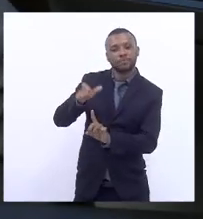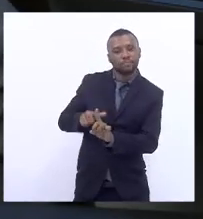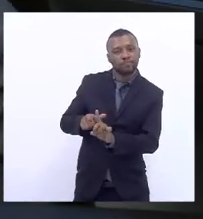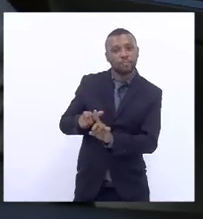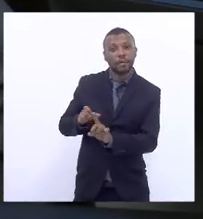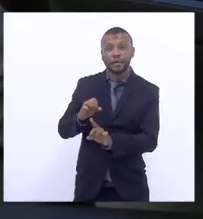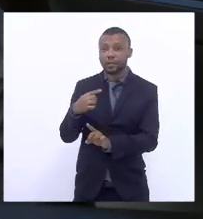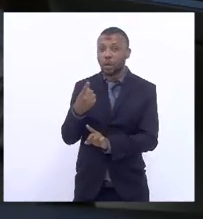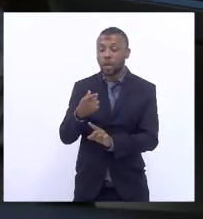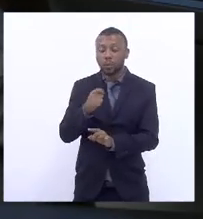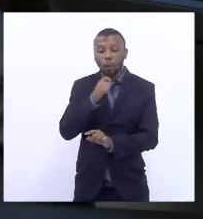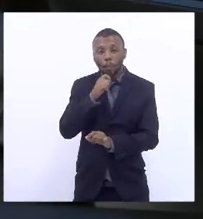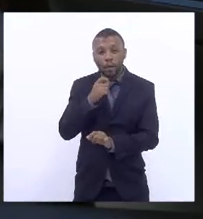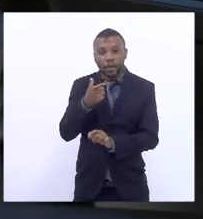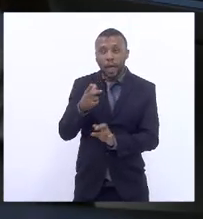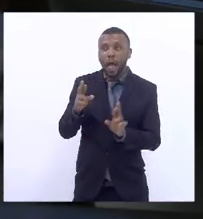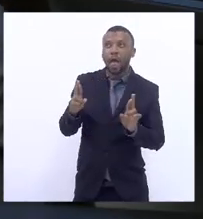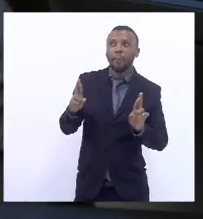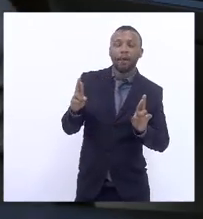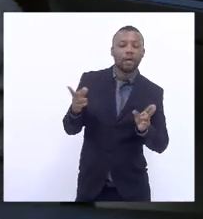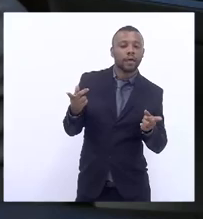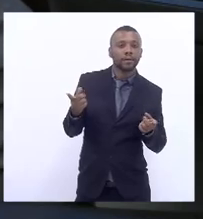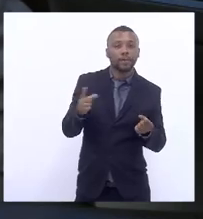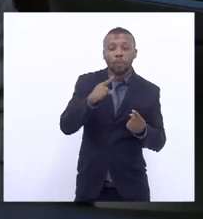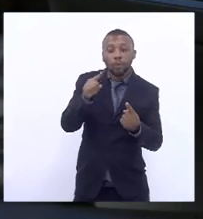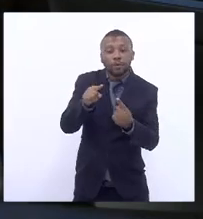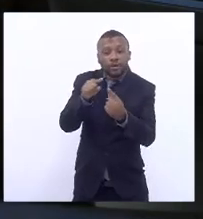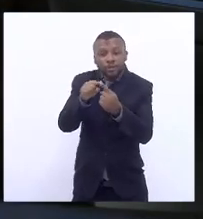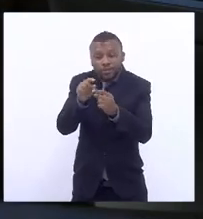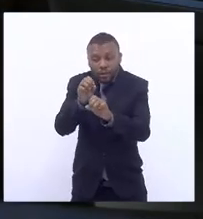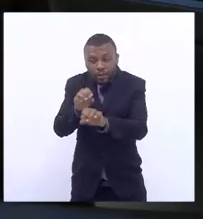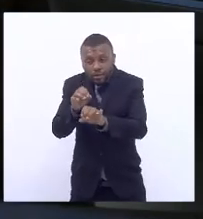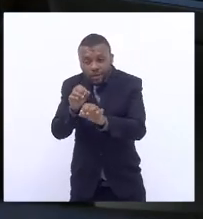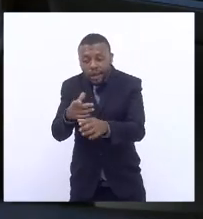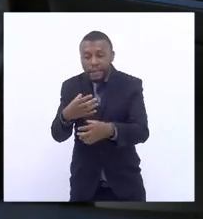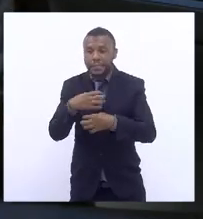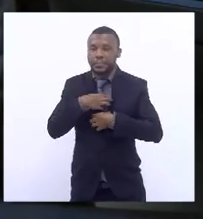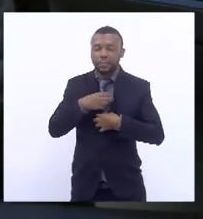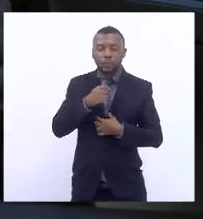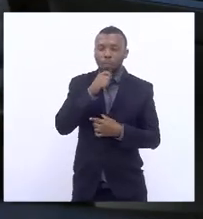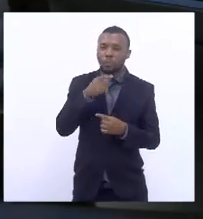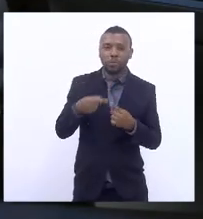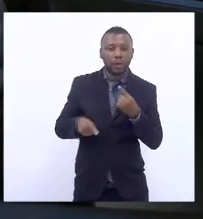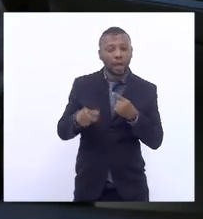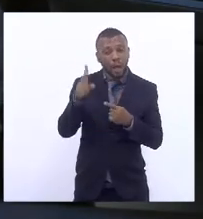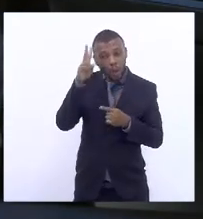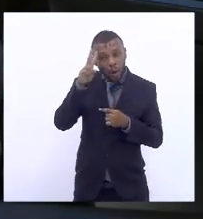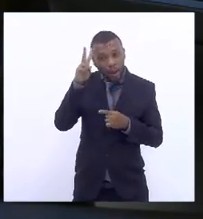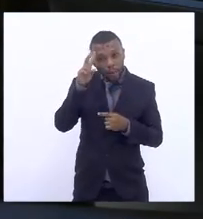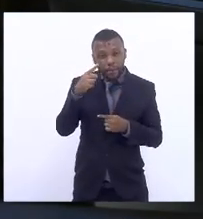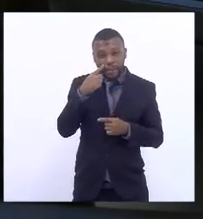temos esperança, não tem sentido educar. Eu me lembro este livro do Jesus Jarez,